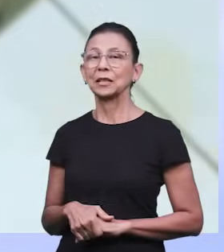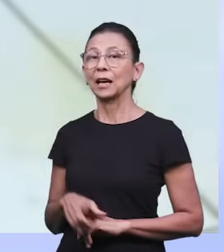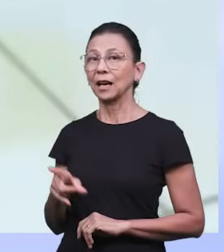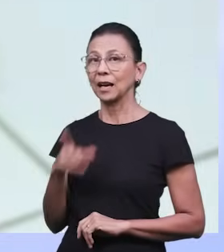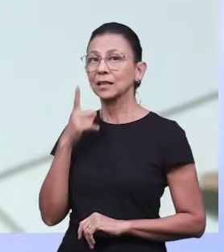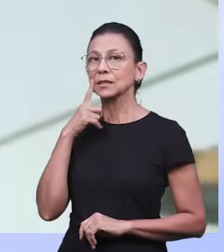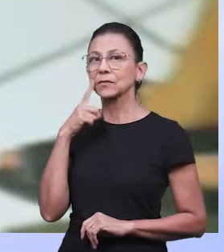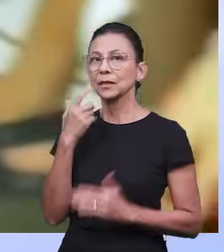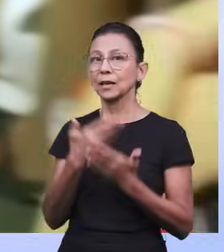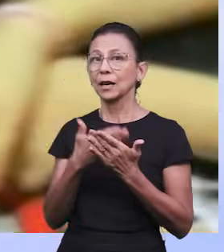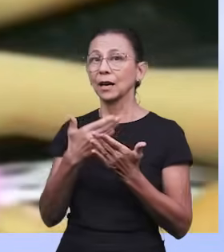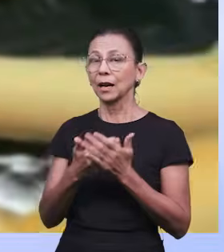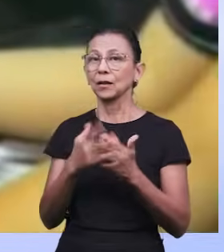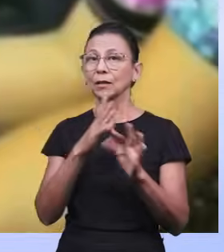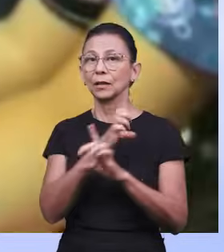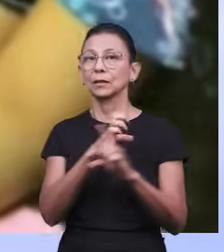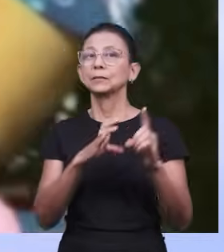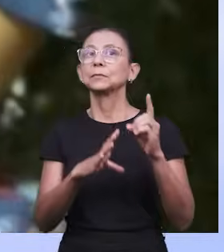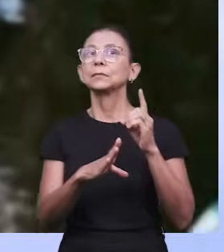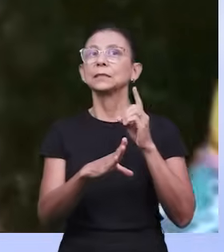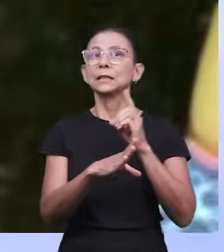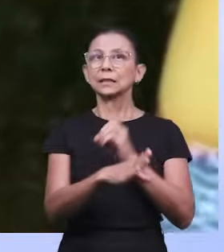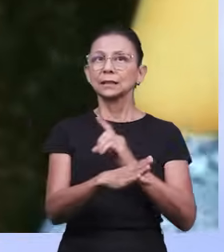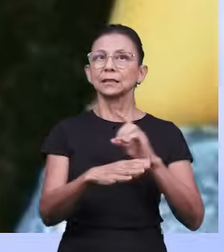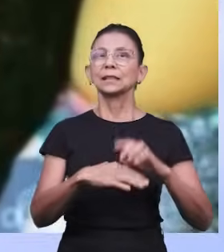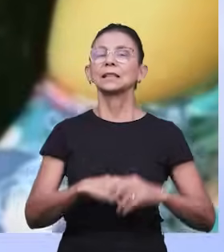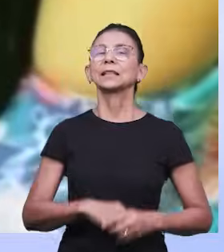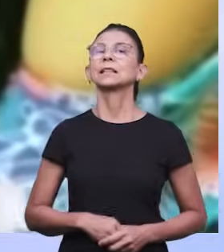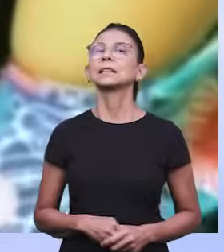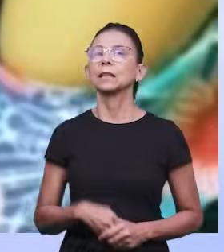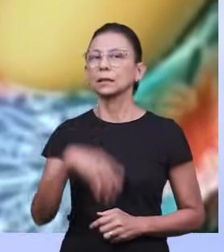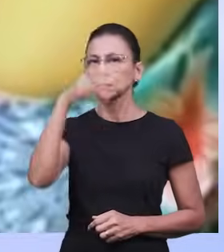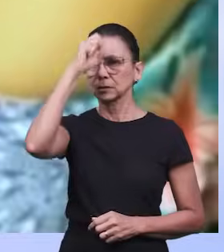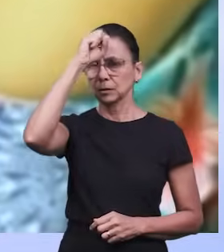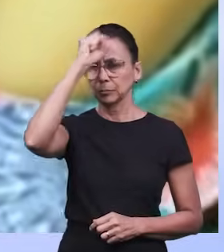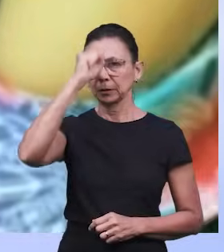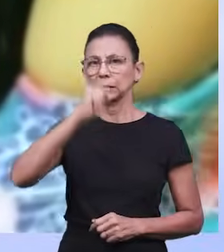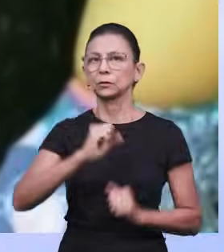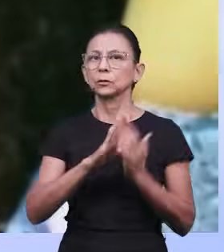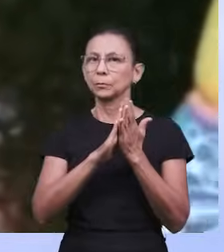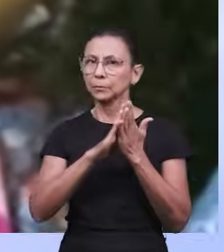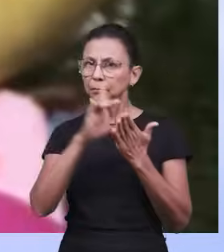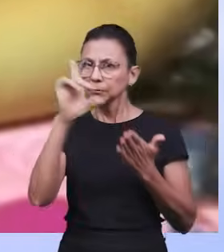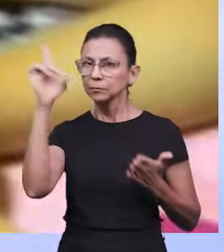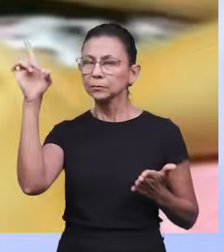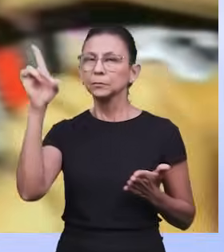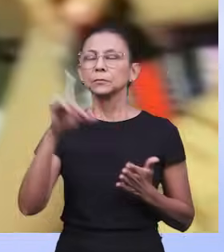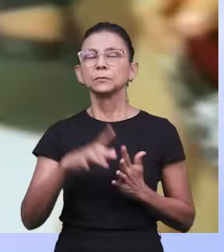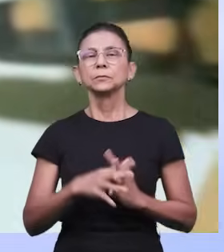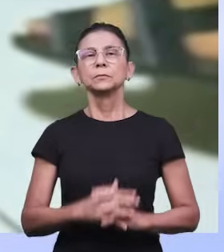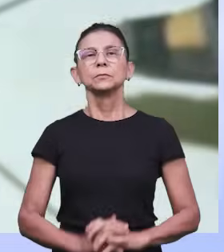aula da Escola Bíblica Dominical e dessa forma podem aprender mais da Palavra do Senhor.